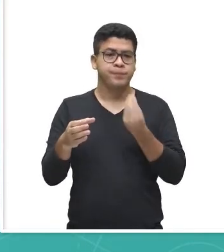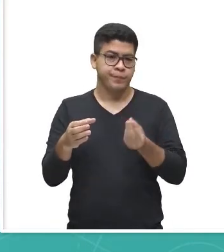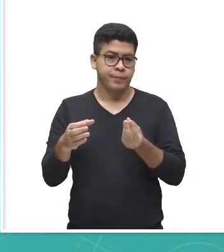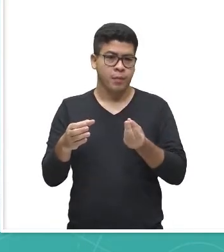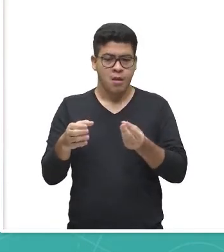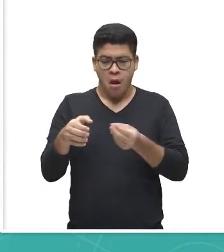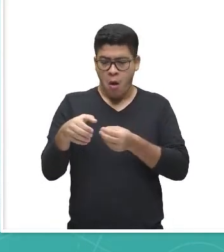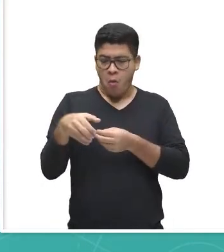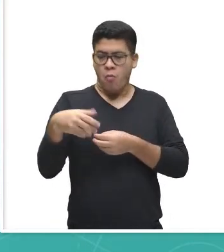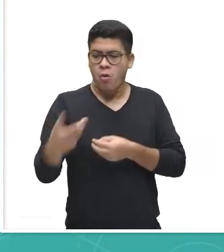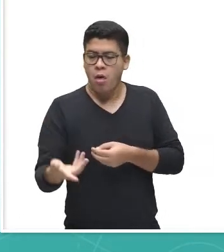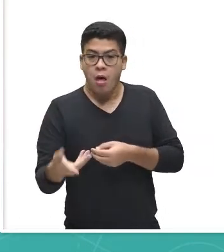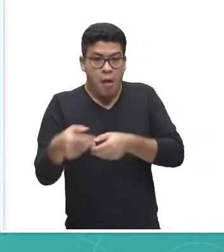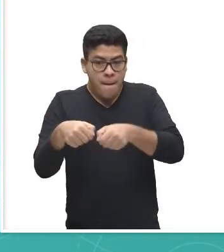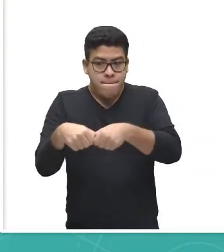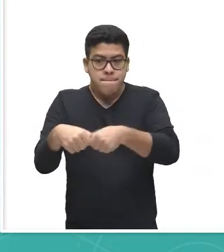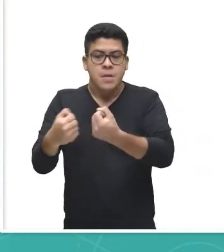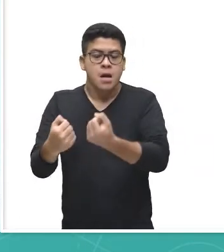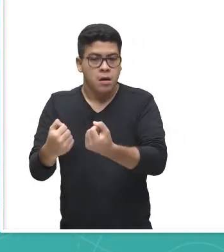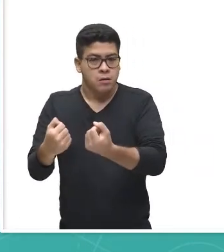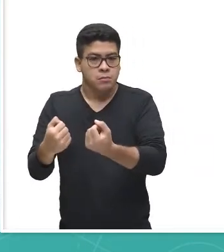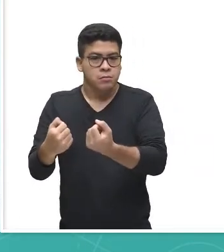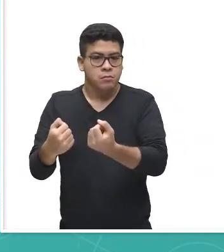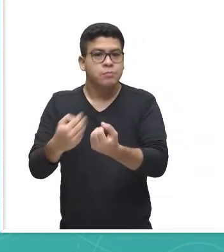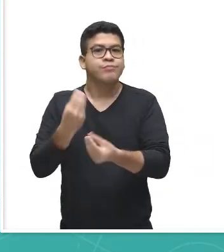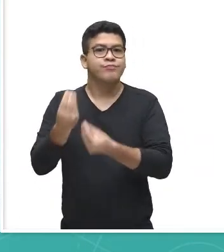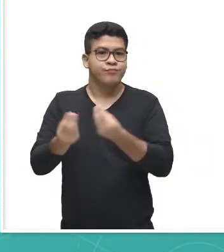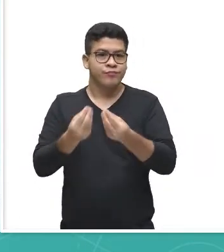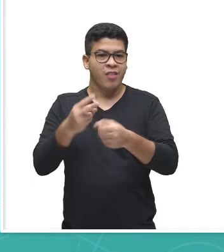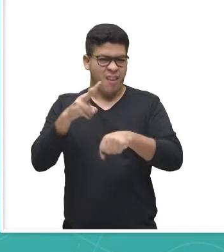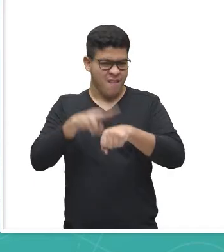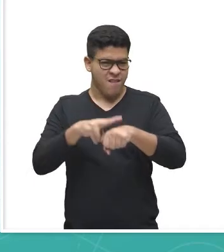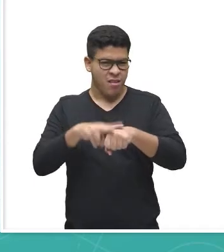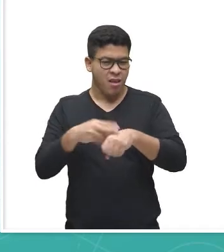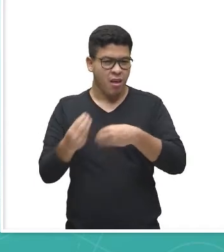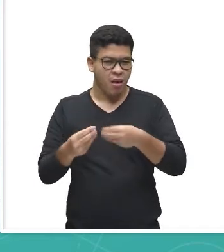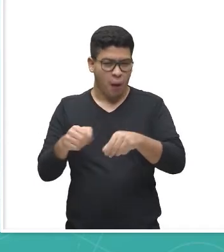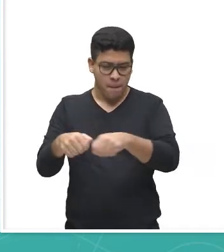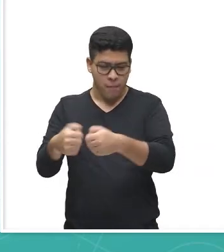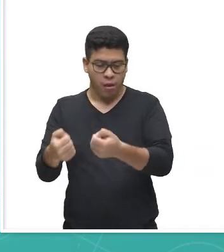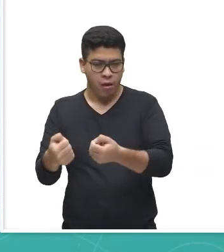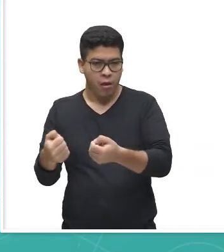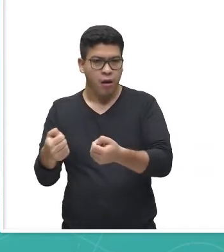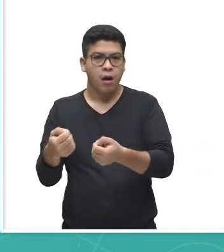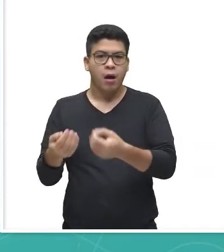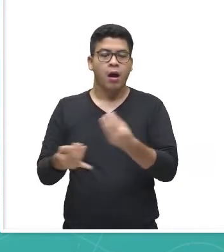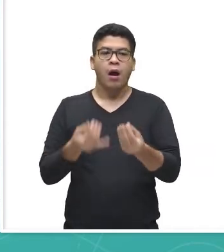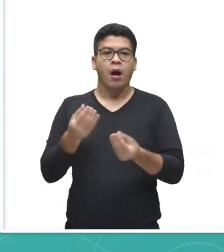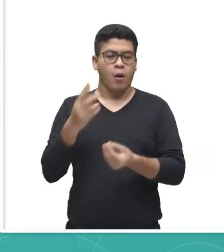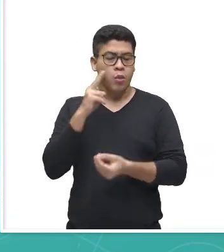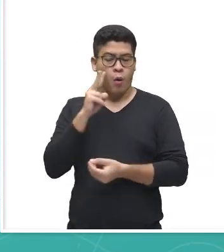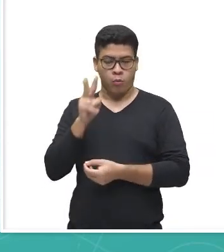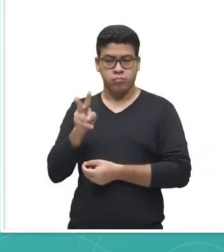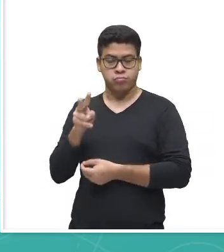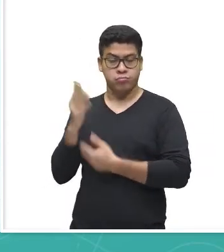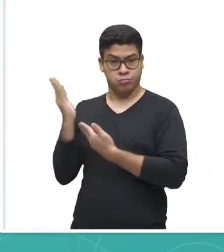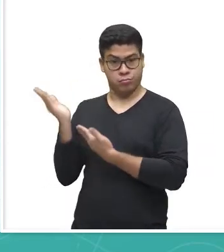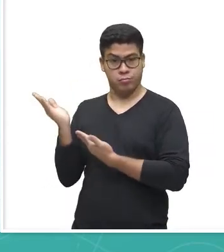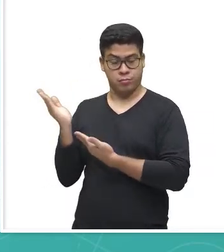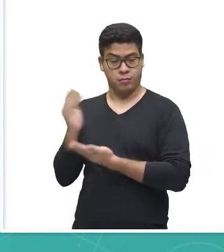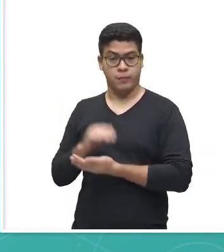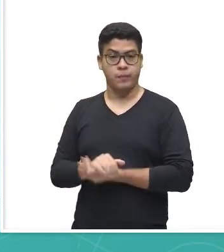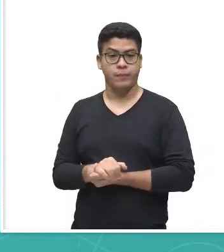ele cair, né, o que aconteceu ali? Se quebrou em várias partes. No caso do objeto que a gente está visualizando aqui, é um copo, né, um copo de